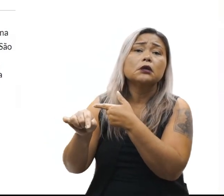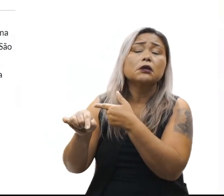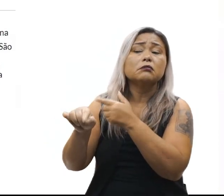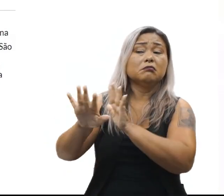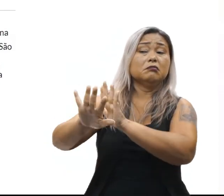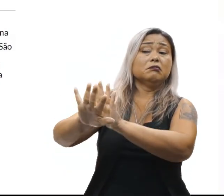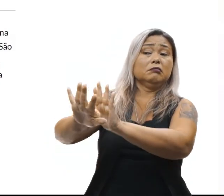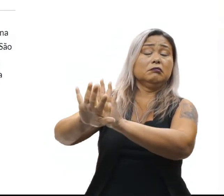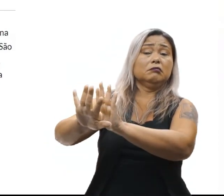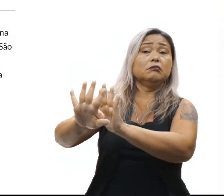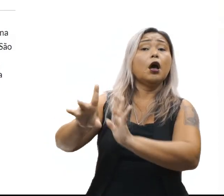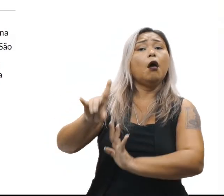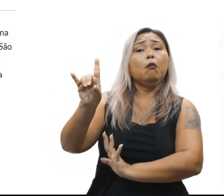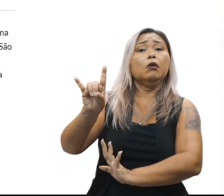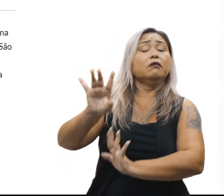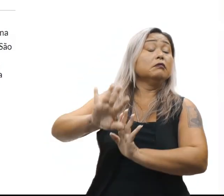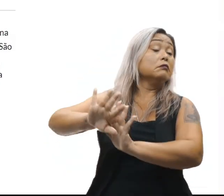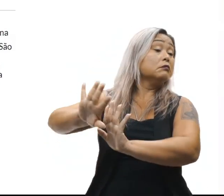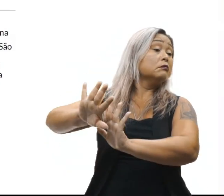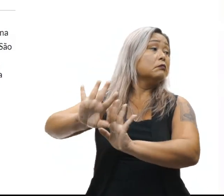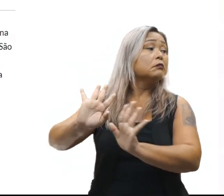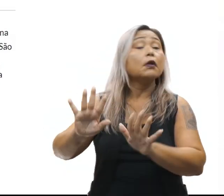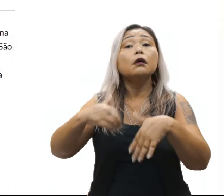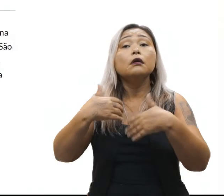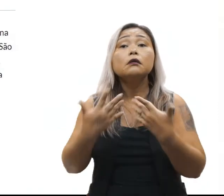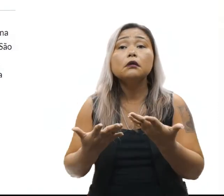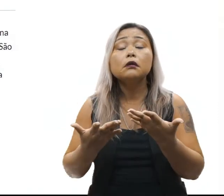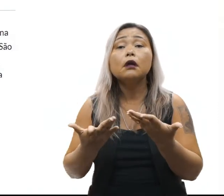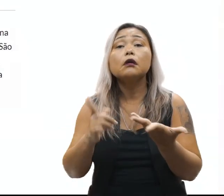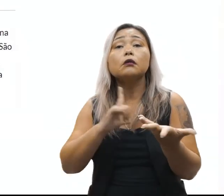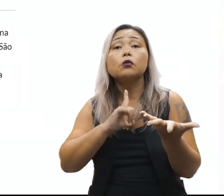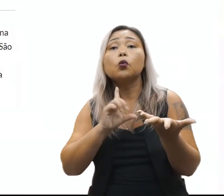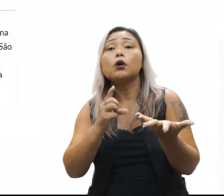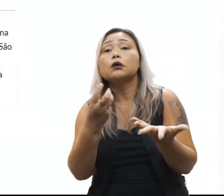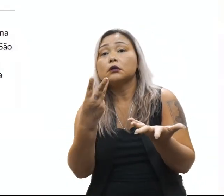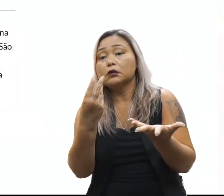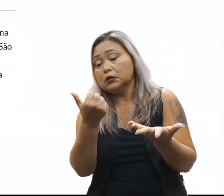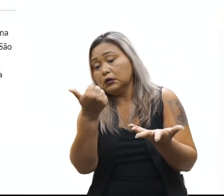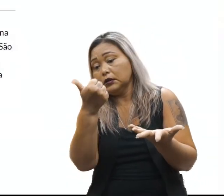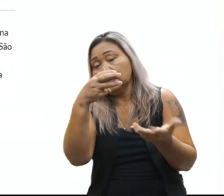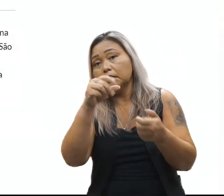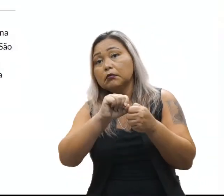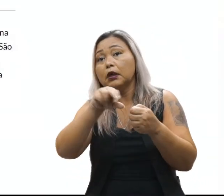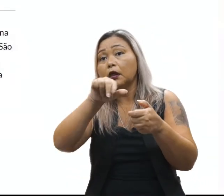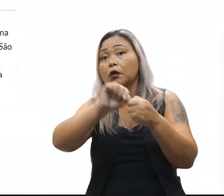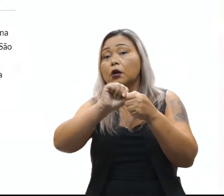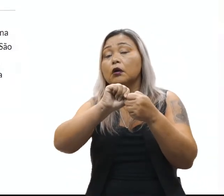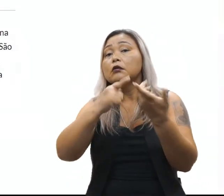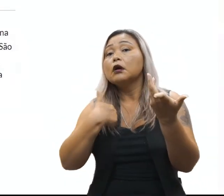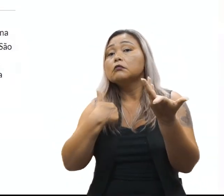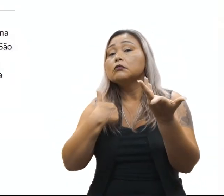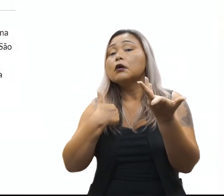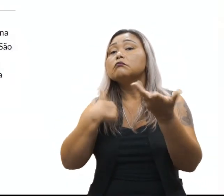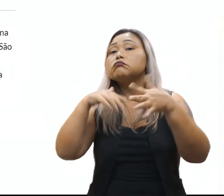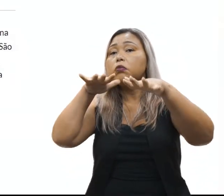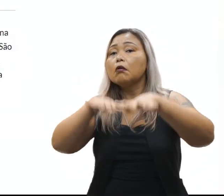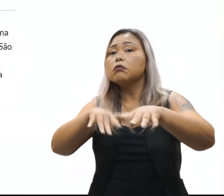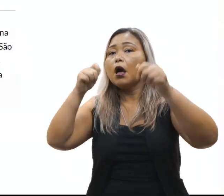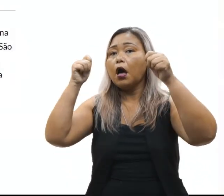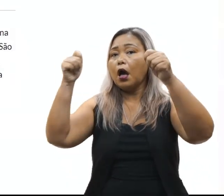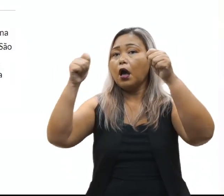rejeitar os bolivianos, né? Então, aqui, olha só, cerca de 3.000 pessoas, segundo organizadores e manifestantes, protestaram,